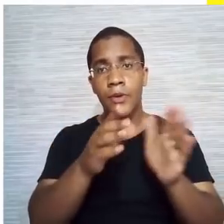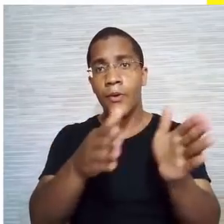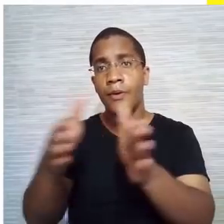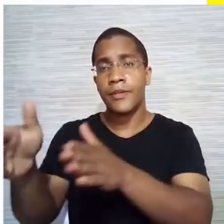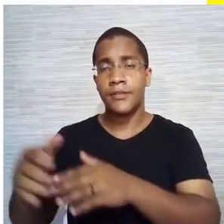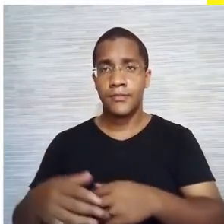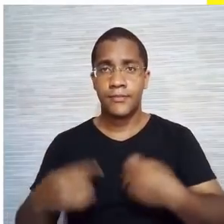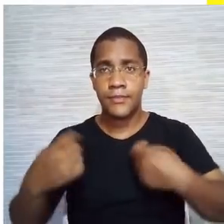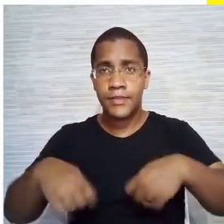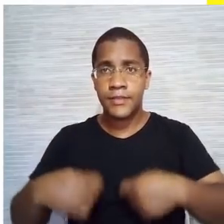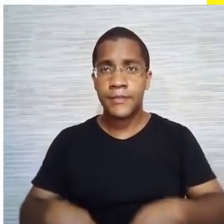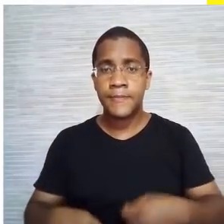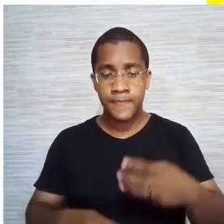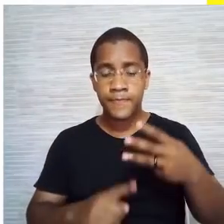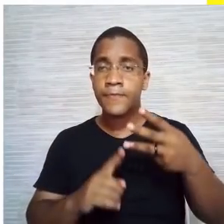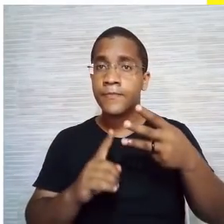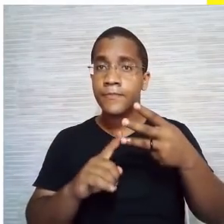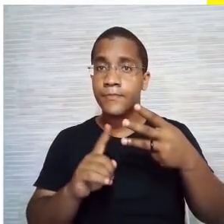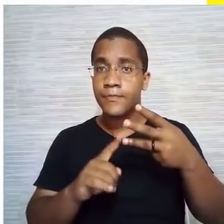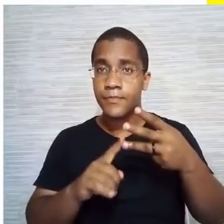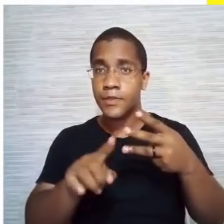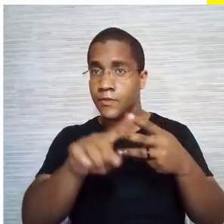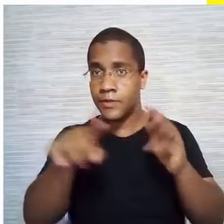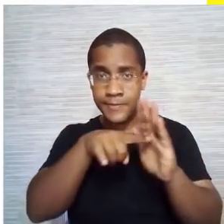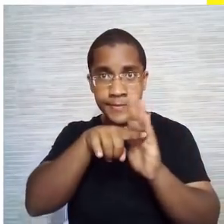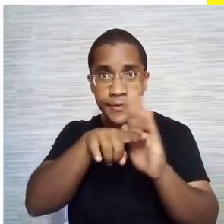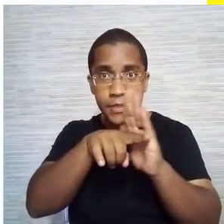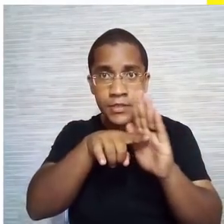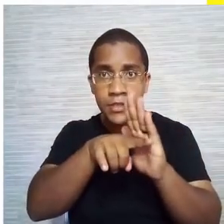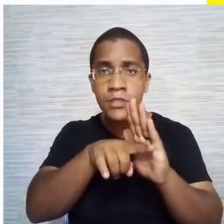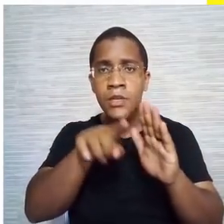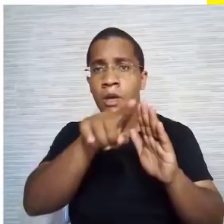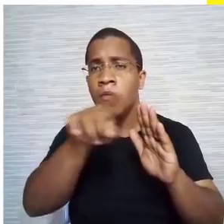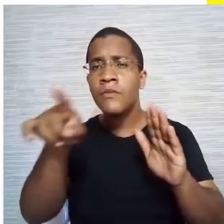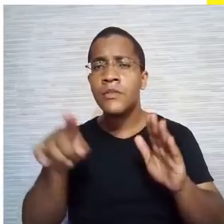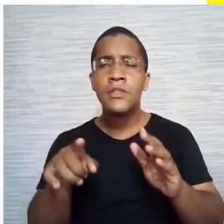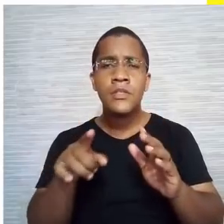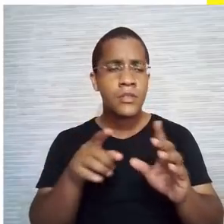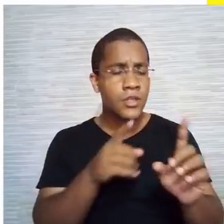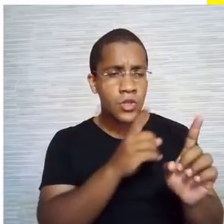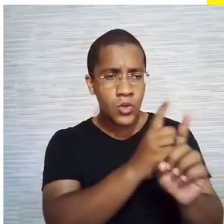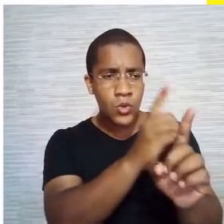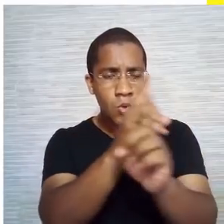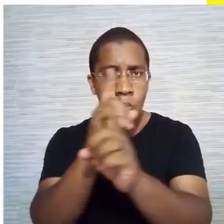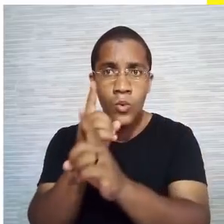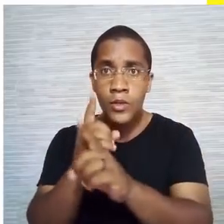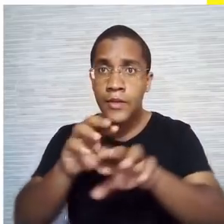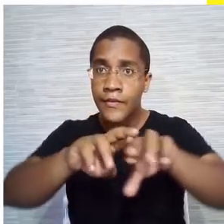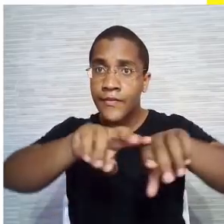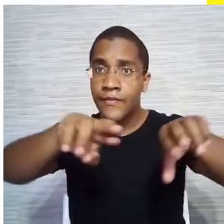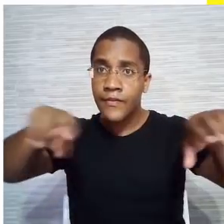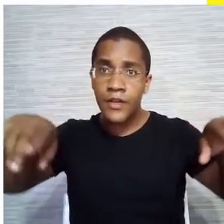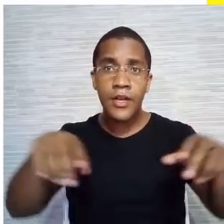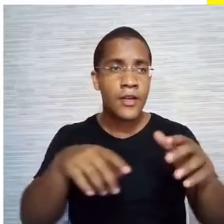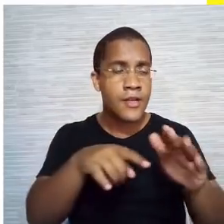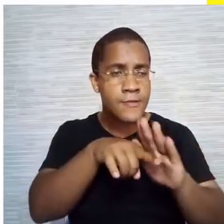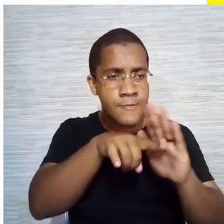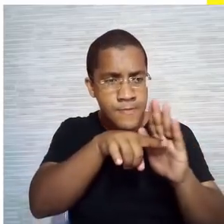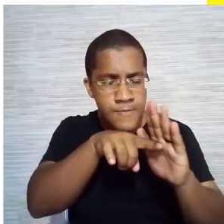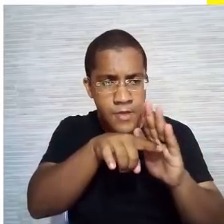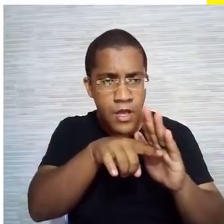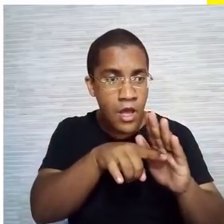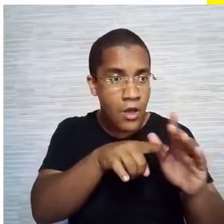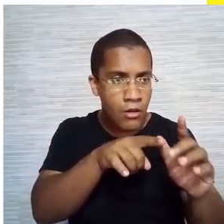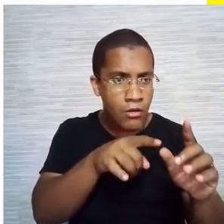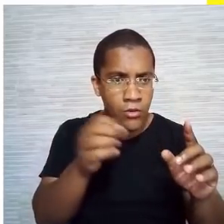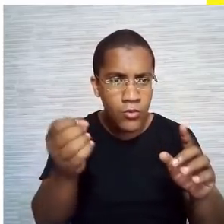ao realizar suas pesquisas, o estudante, você, articula pontos encontrados no decorrer da